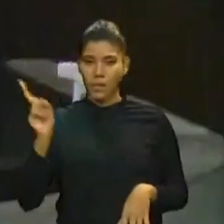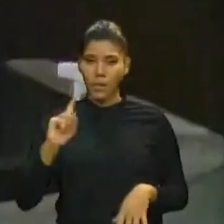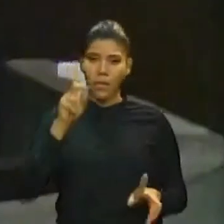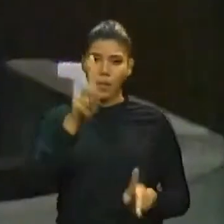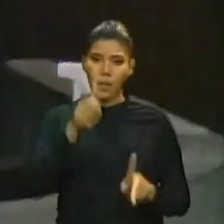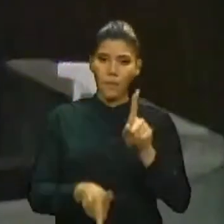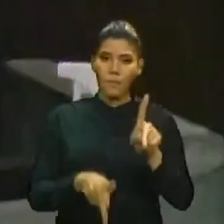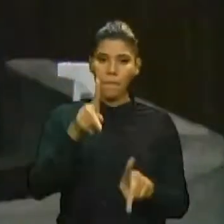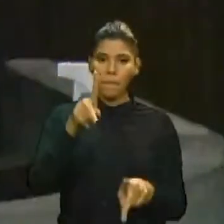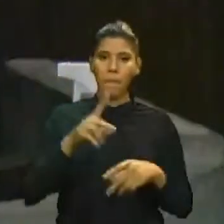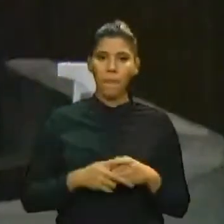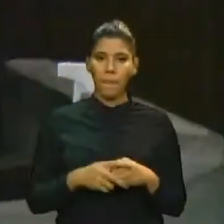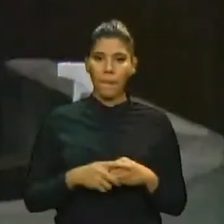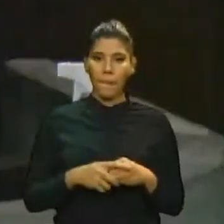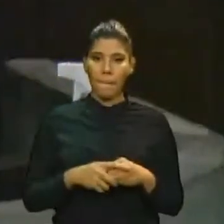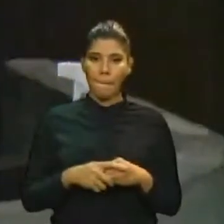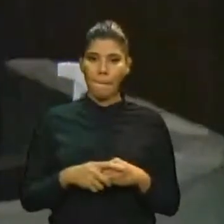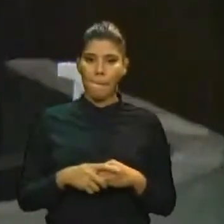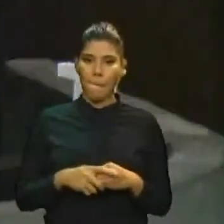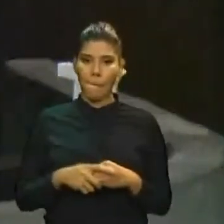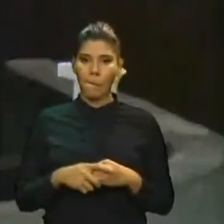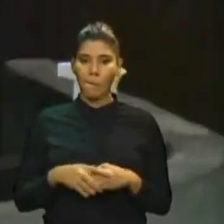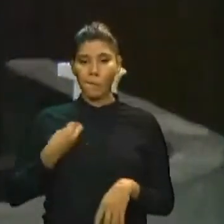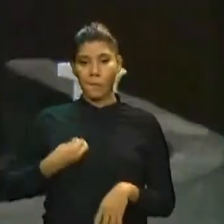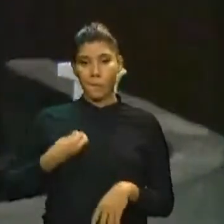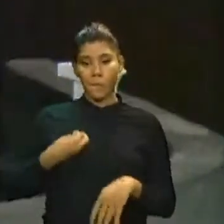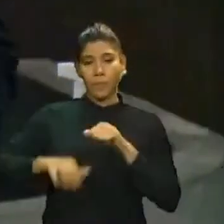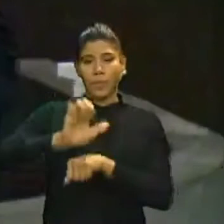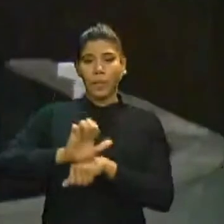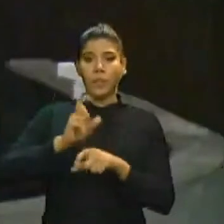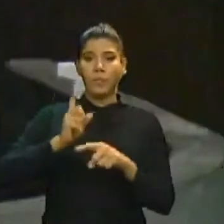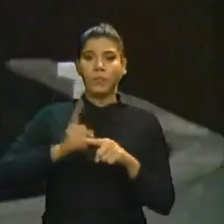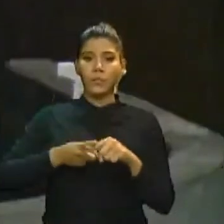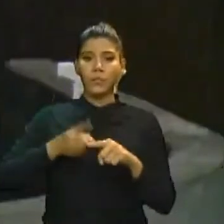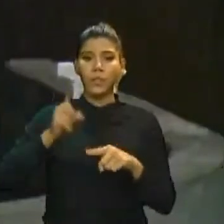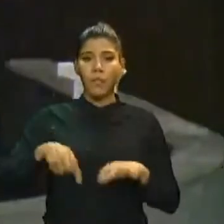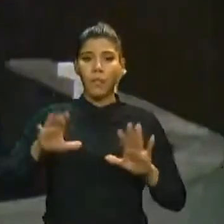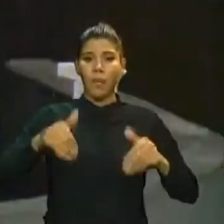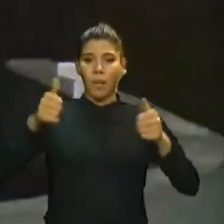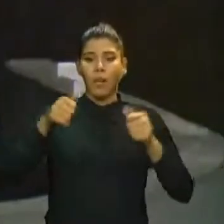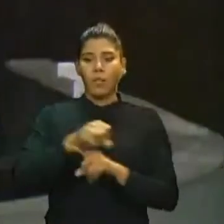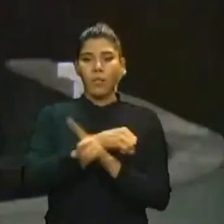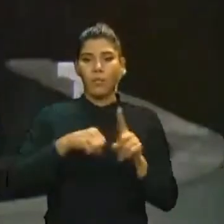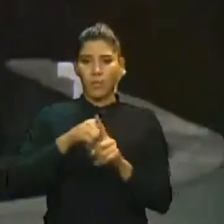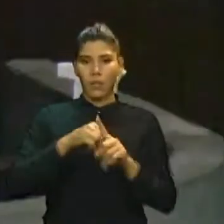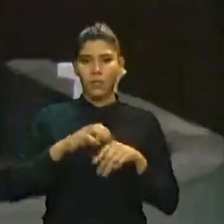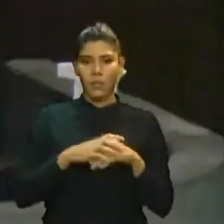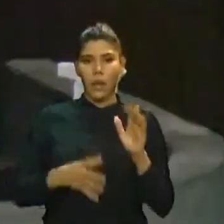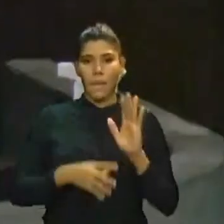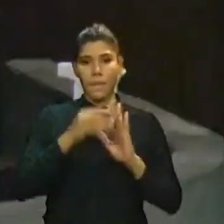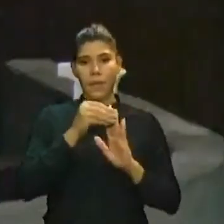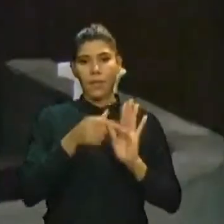a população. A razão de existir do Estado é proteger e melhorar a sociedade. E essa emenda